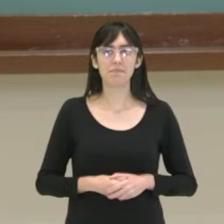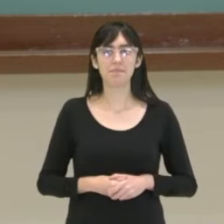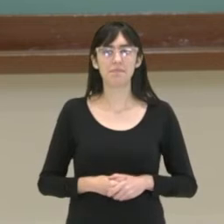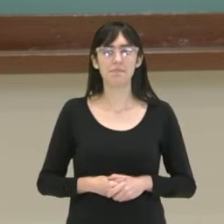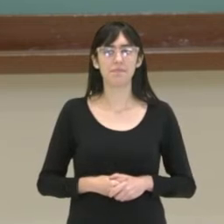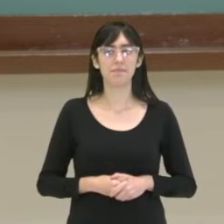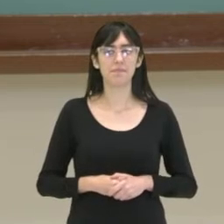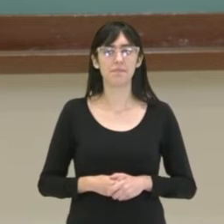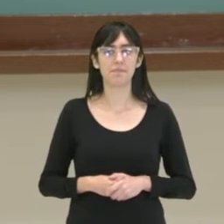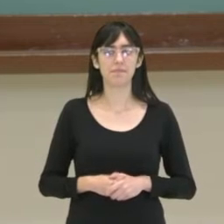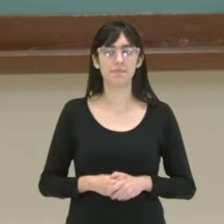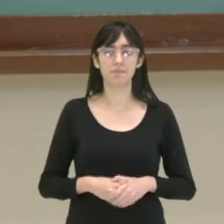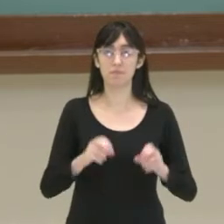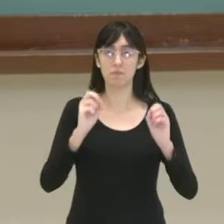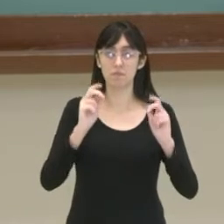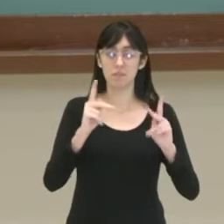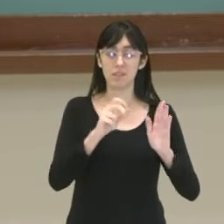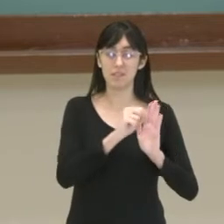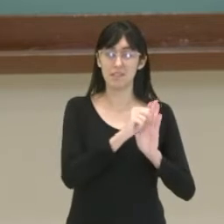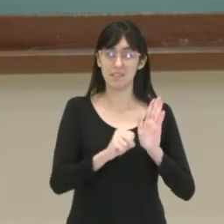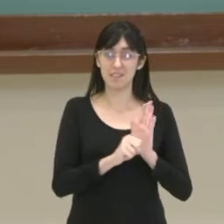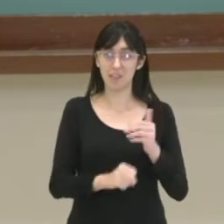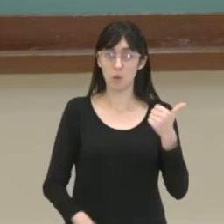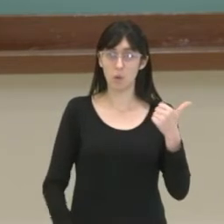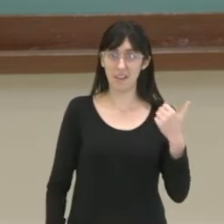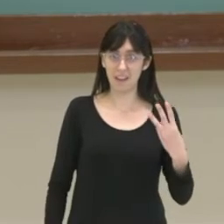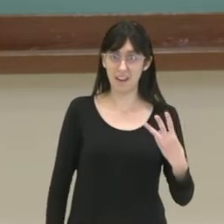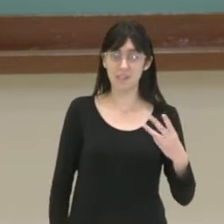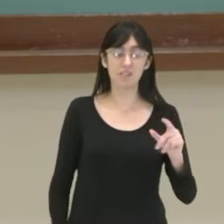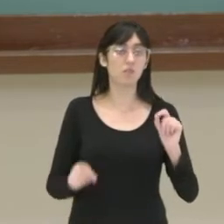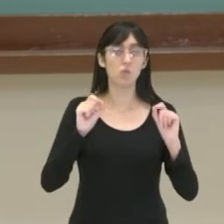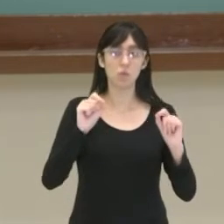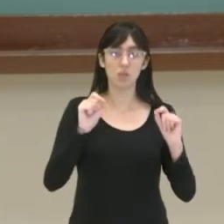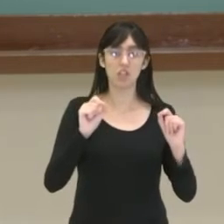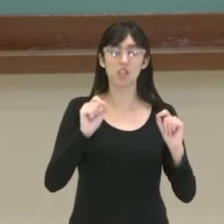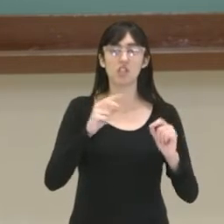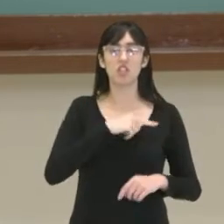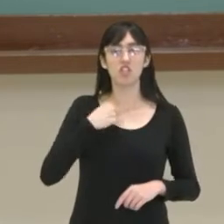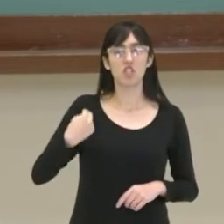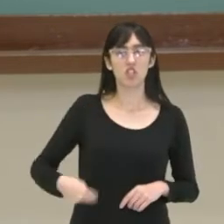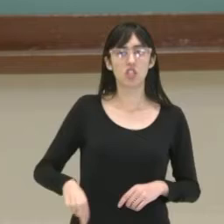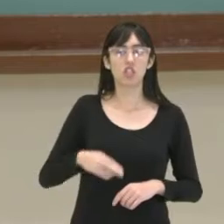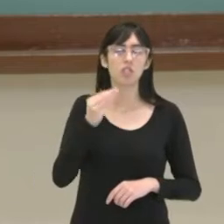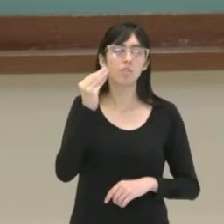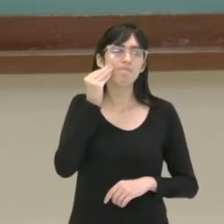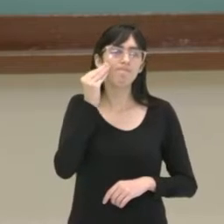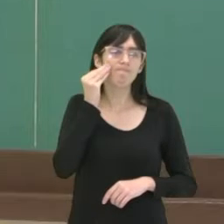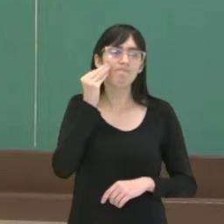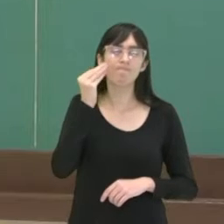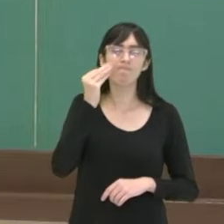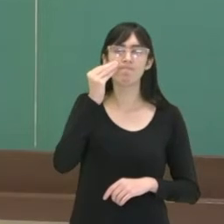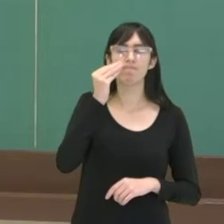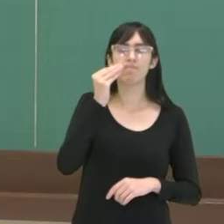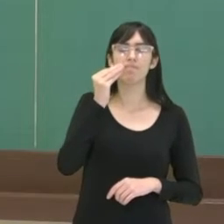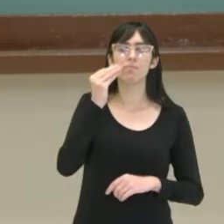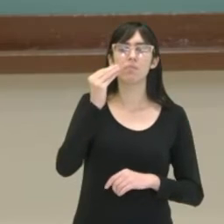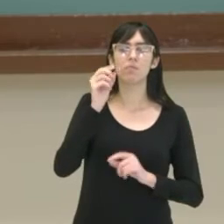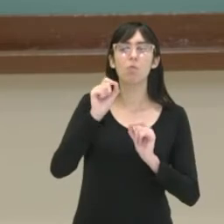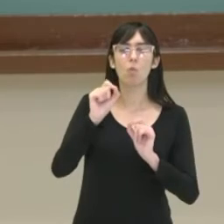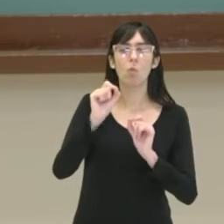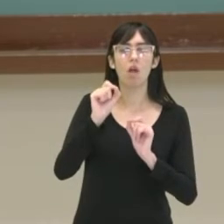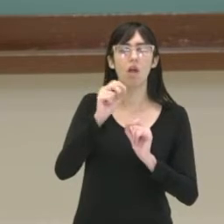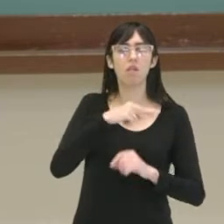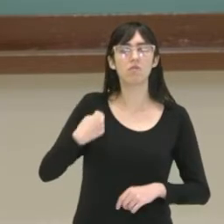Bem, durante o século XIII, a China começa uma aproximação comercial com o Brasil. Com o Brasil não, é